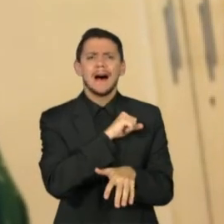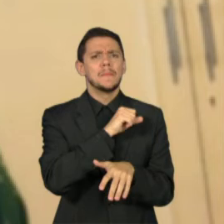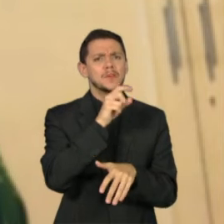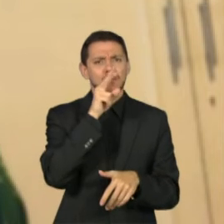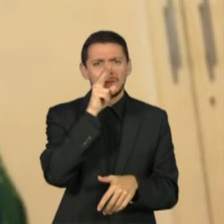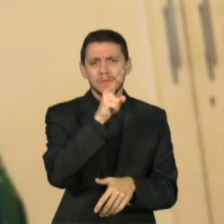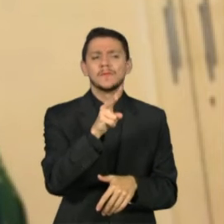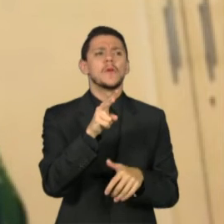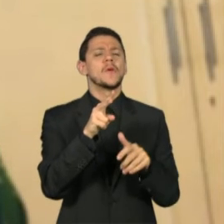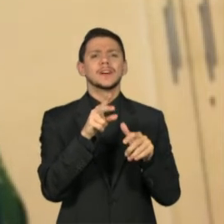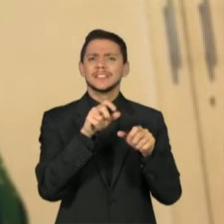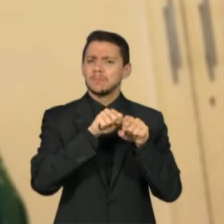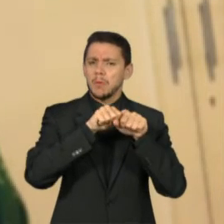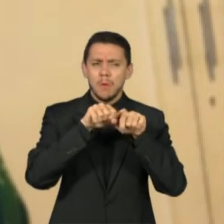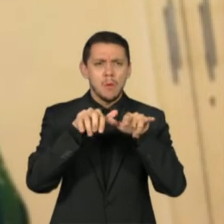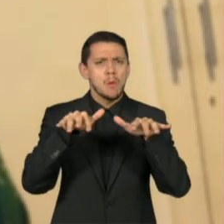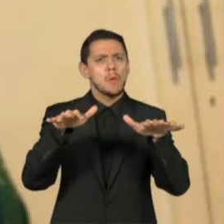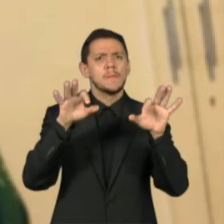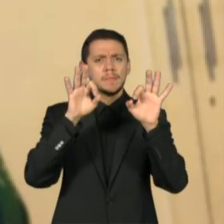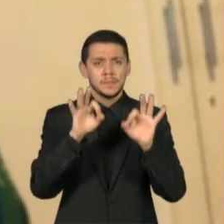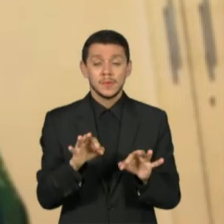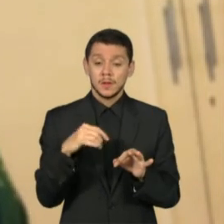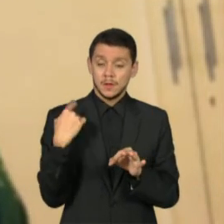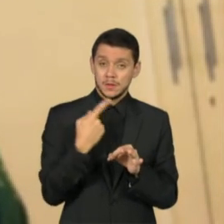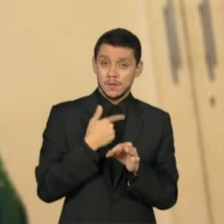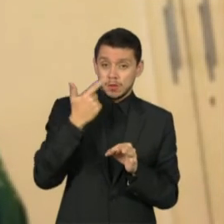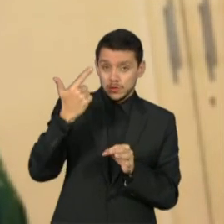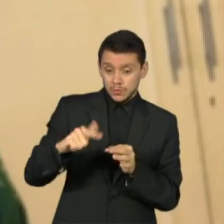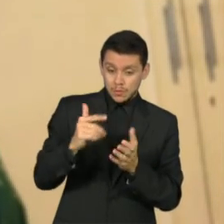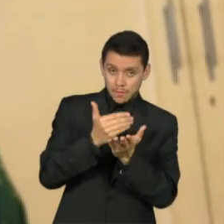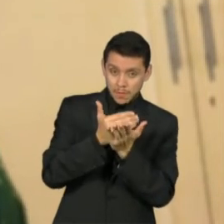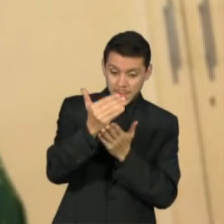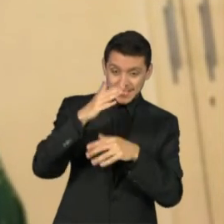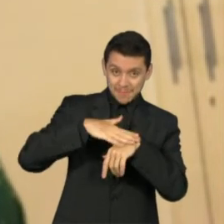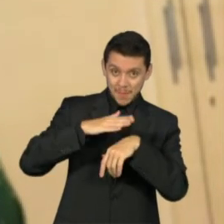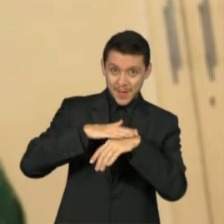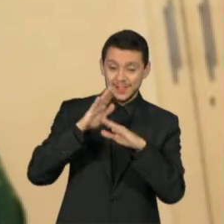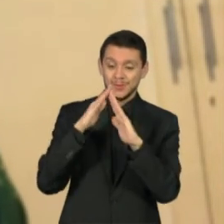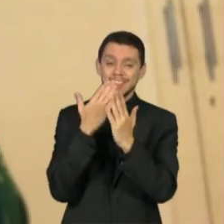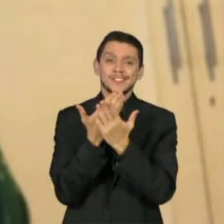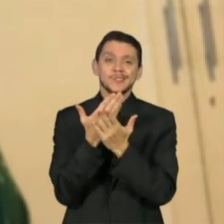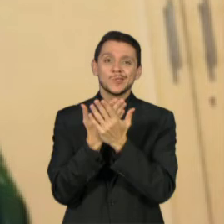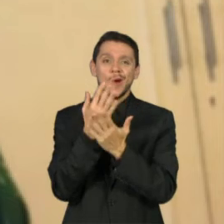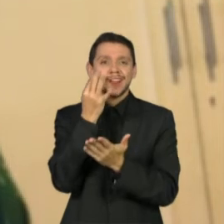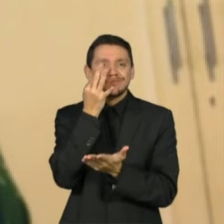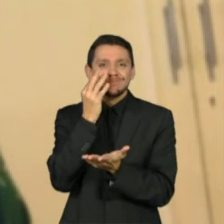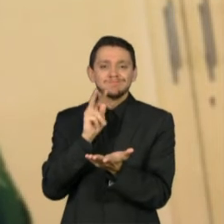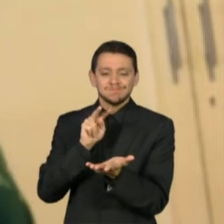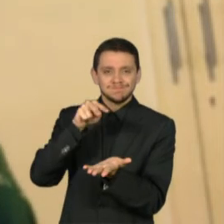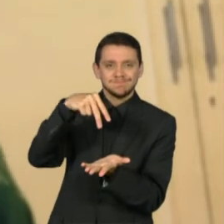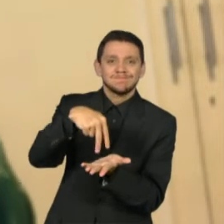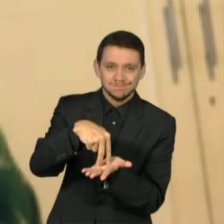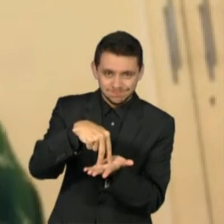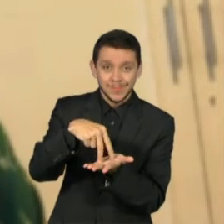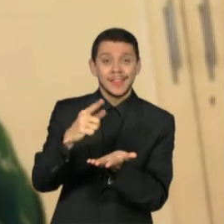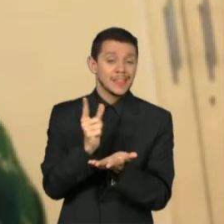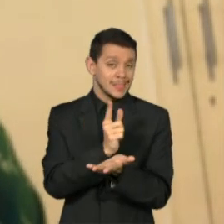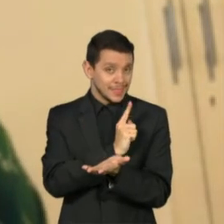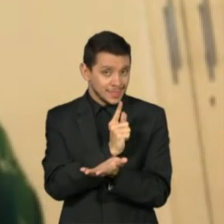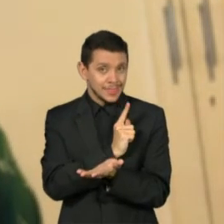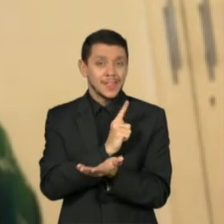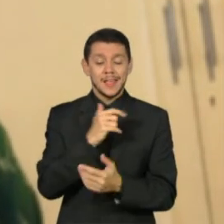estamos começando agora, novamente, o período escolar presencial. Então, nós temos aí ainda uma